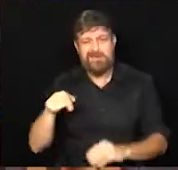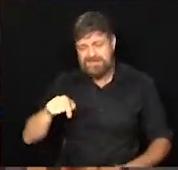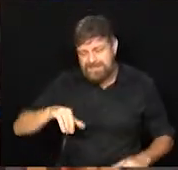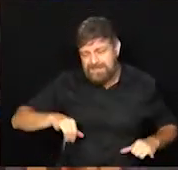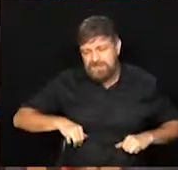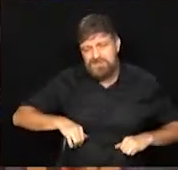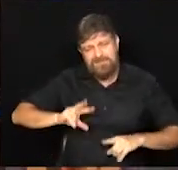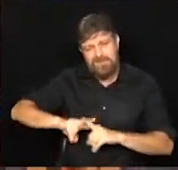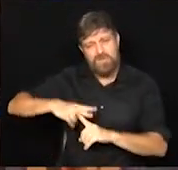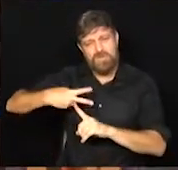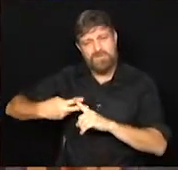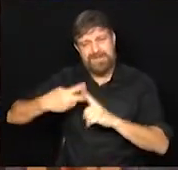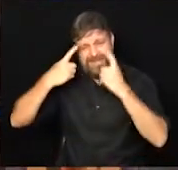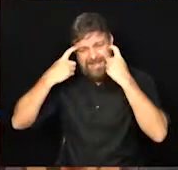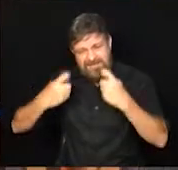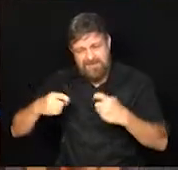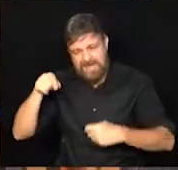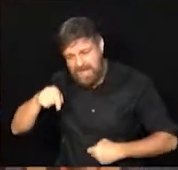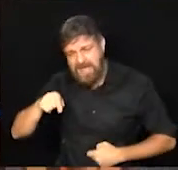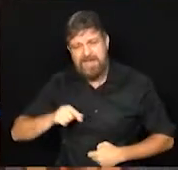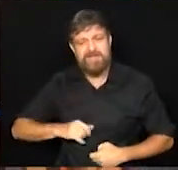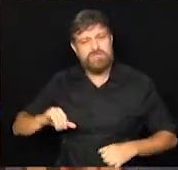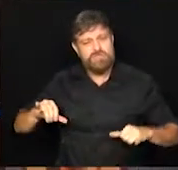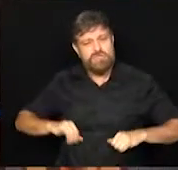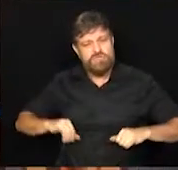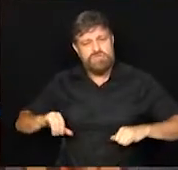sofrem violência, são as que mais estão